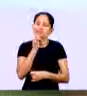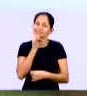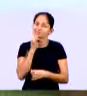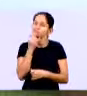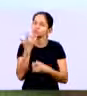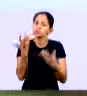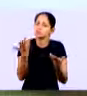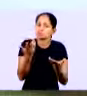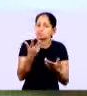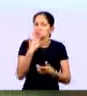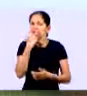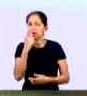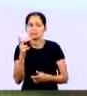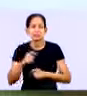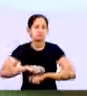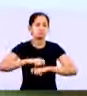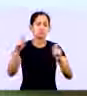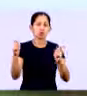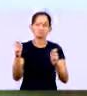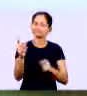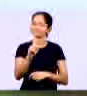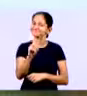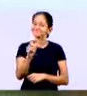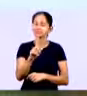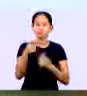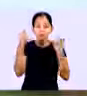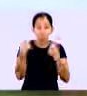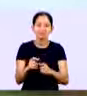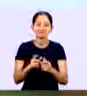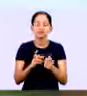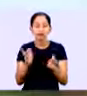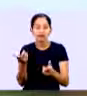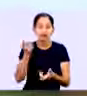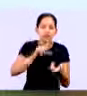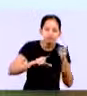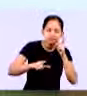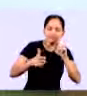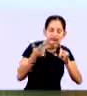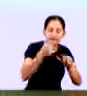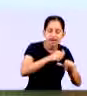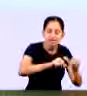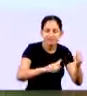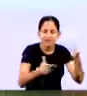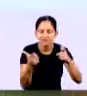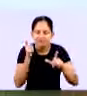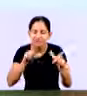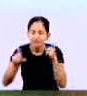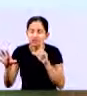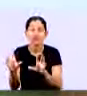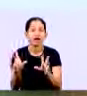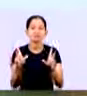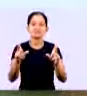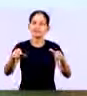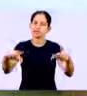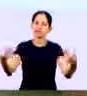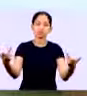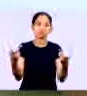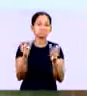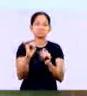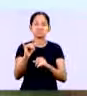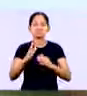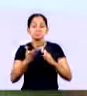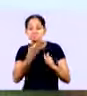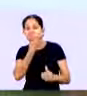vá acontecer na realidade. E aí, quando acontecer, eu vou acompanhando, vou monitorando para ver se está dentro dos padrões que eu esperava. Se estiver